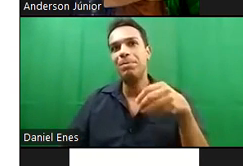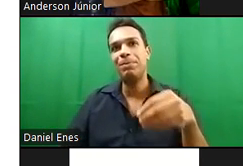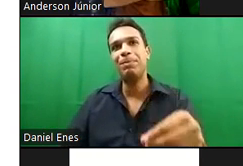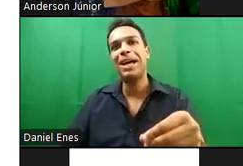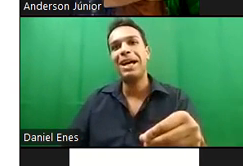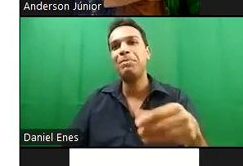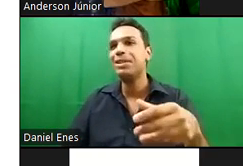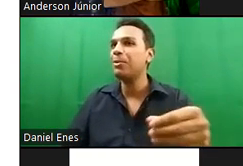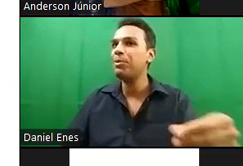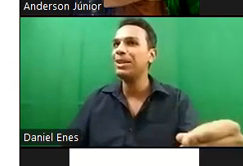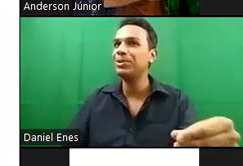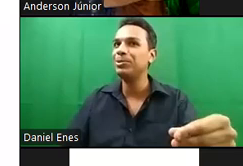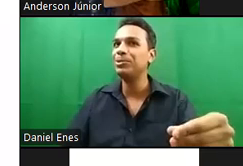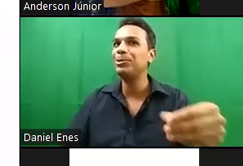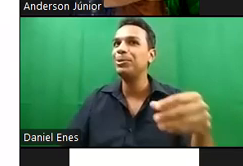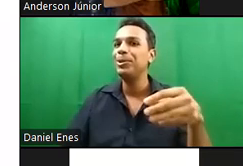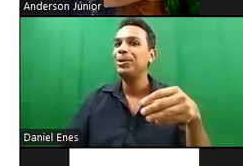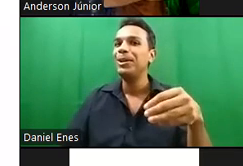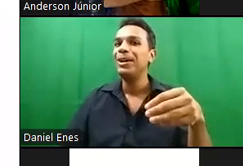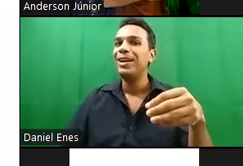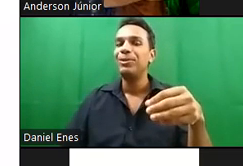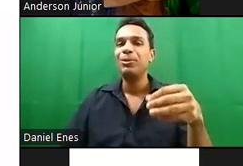justamente para pisar um pouquinho